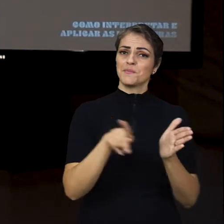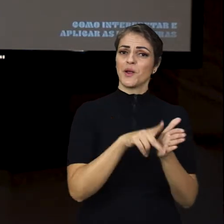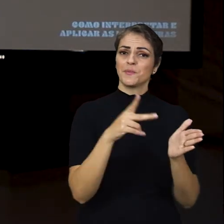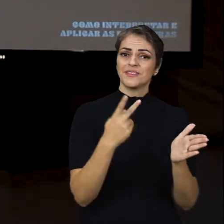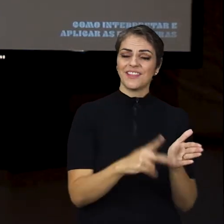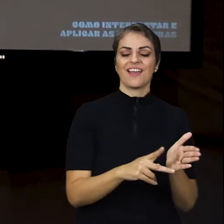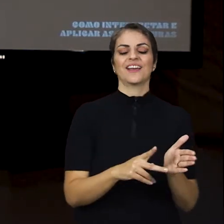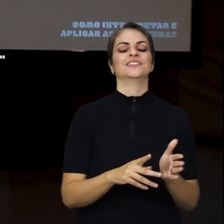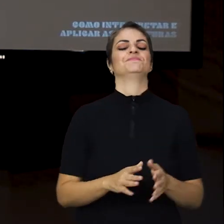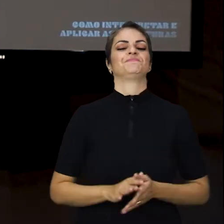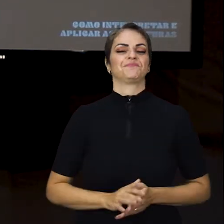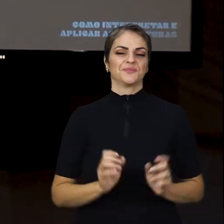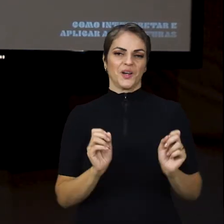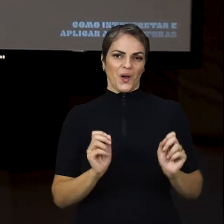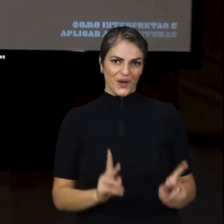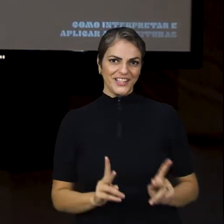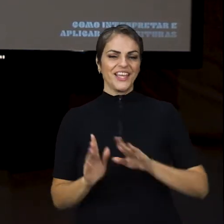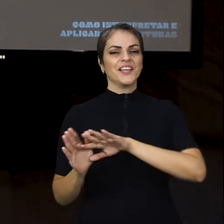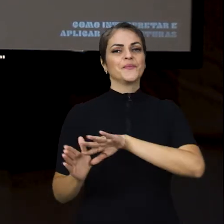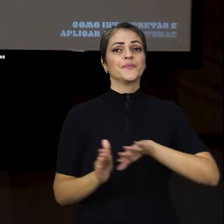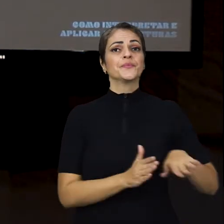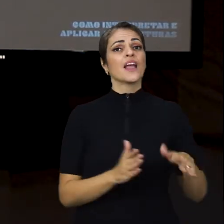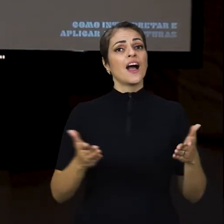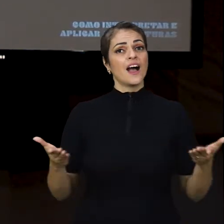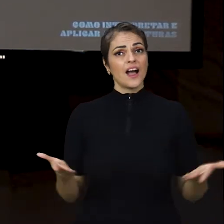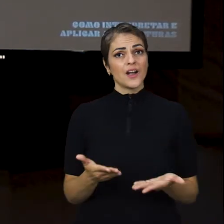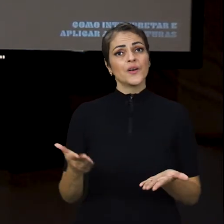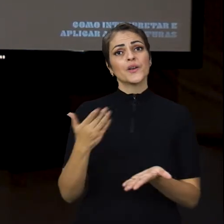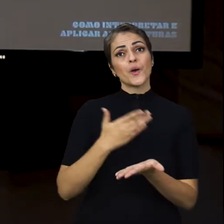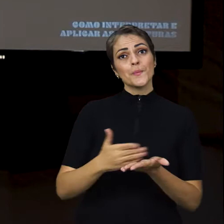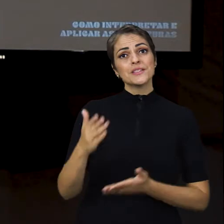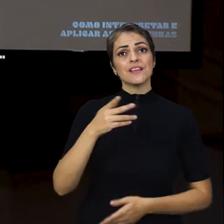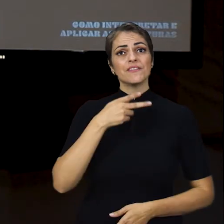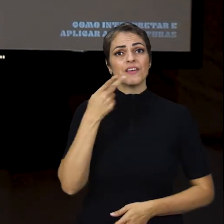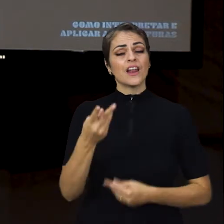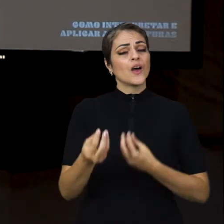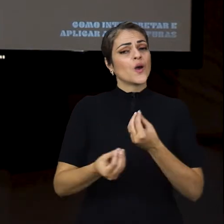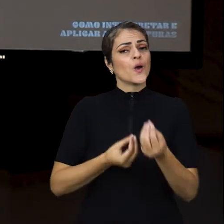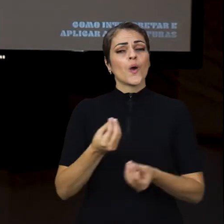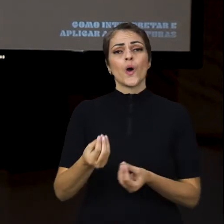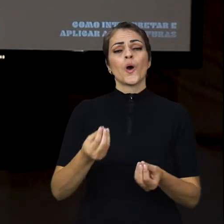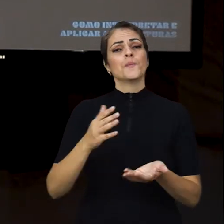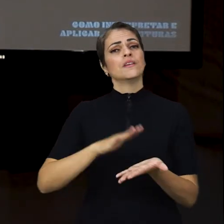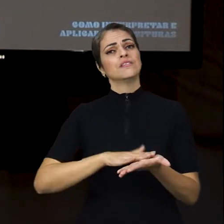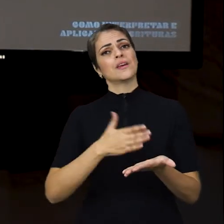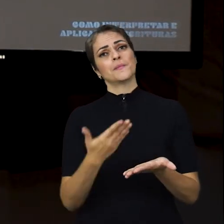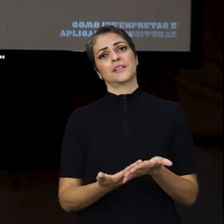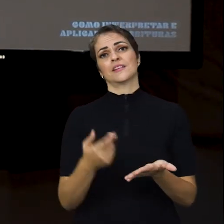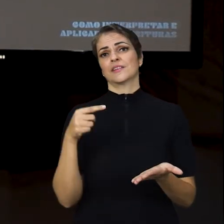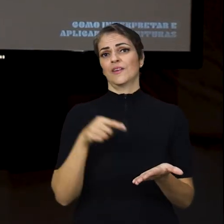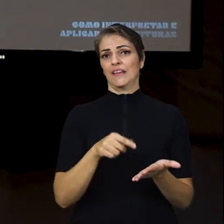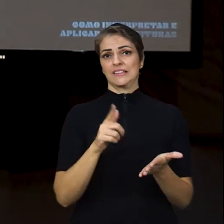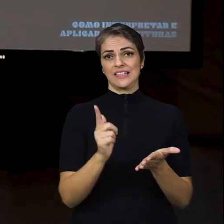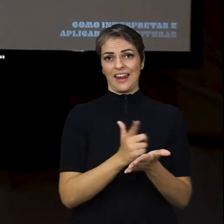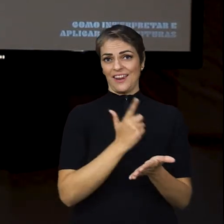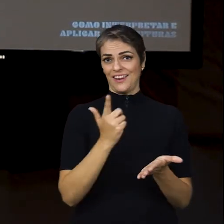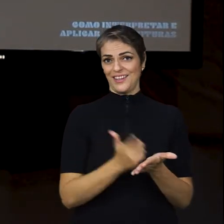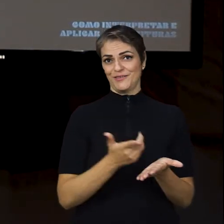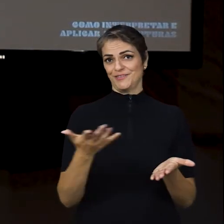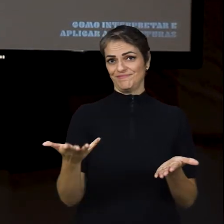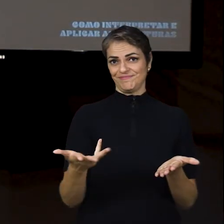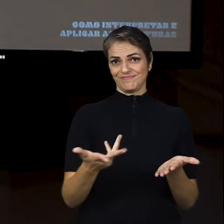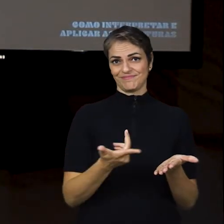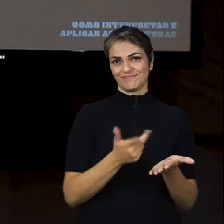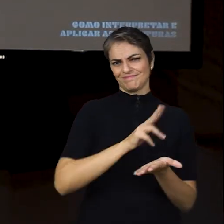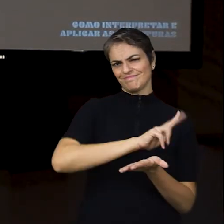começar a respeito da interpretação desse livro tão complexo e multifacetado. E eu quero destacar para